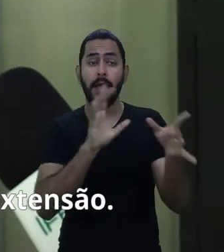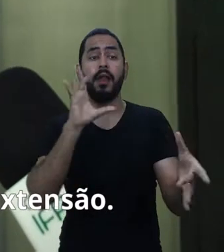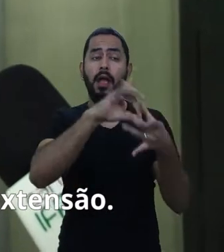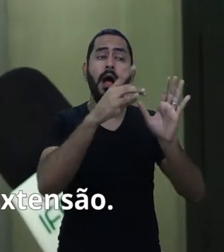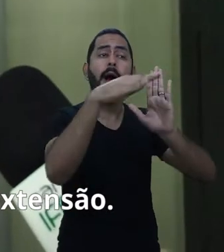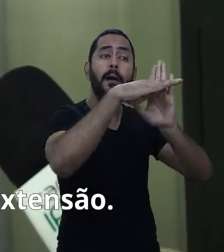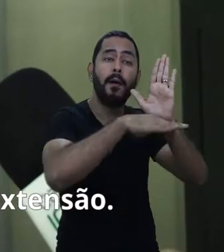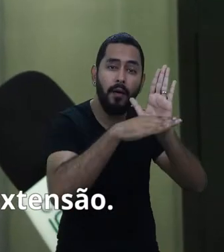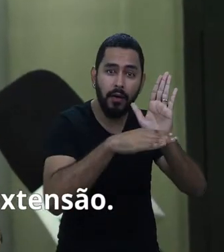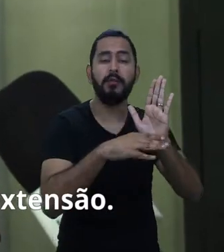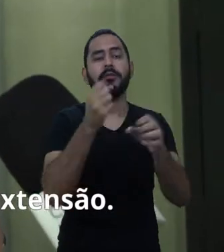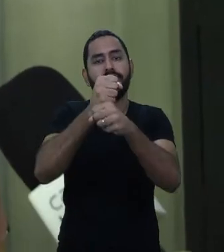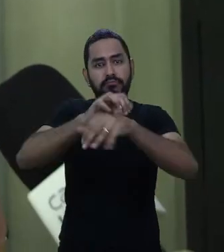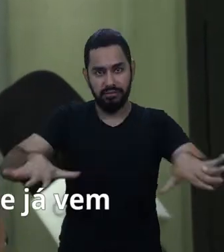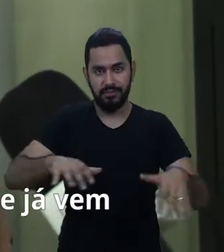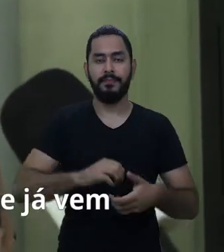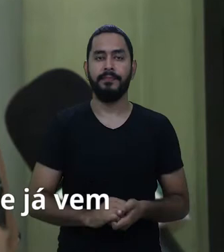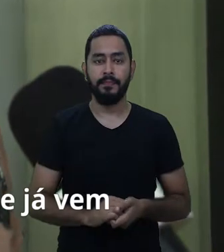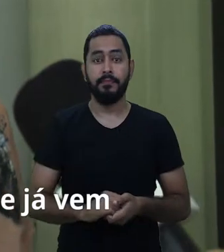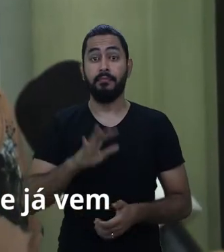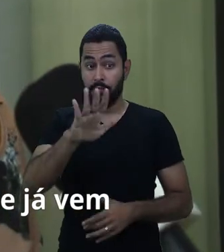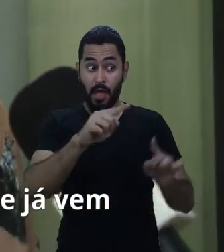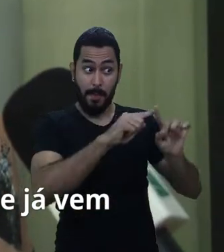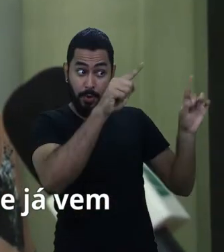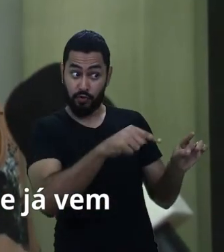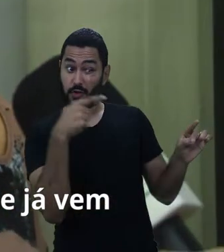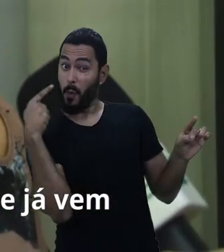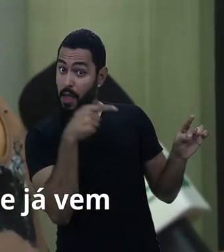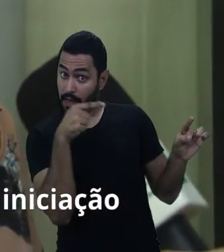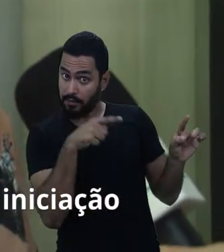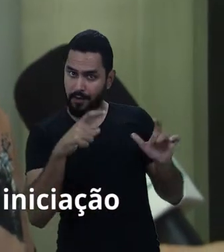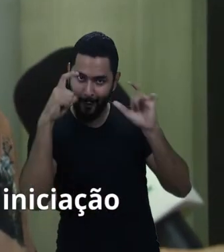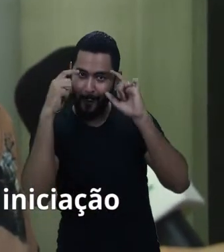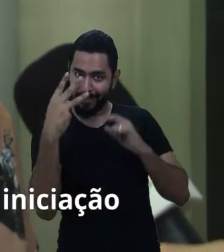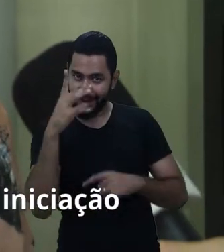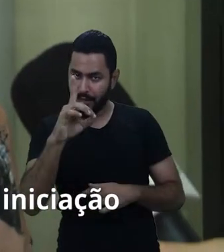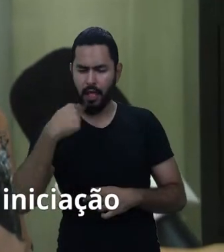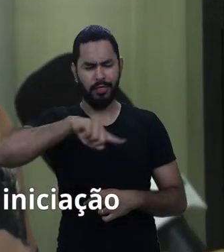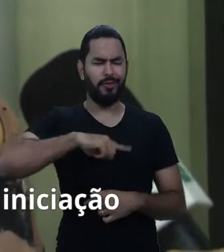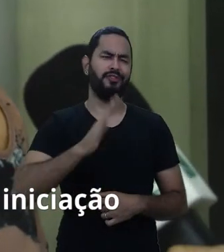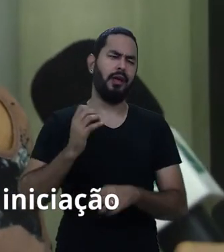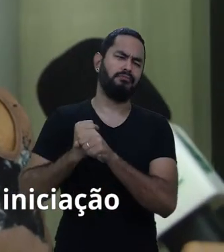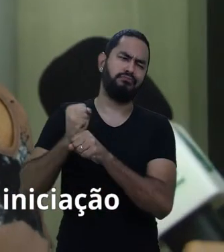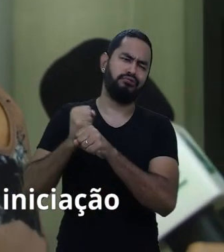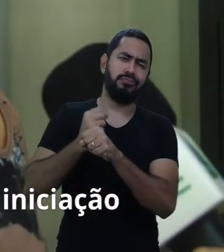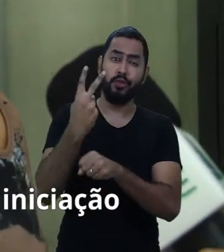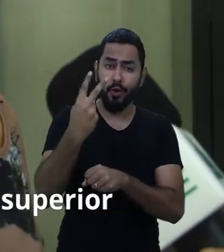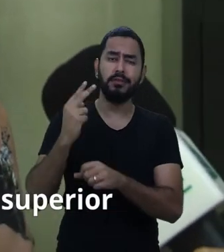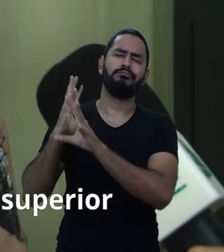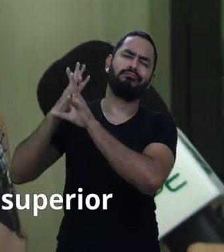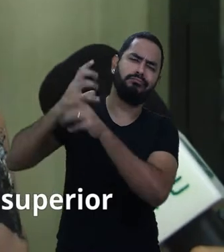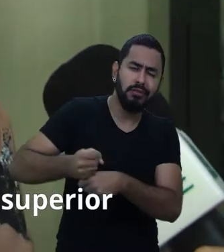e programas também de extensão. No caso específico desse projeto, a gente já vem trabalhando há 2 anos com bolsas de